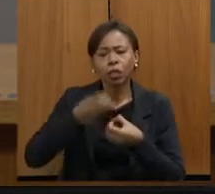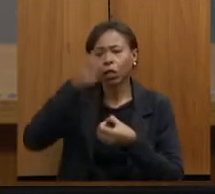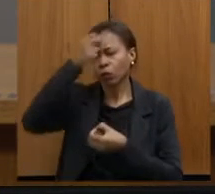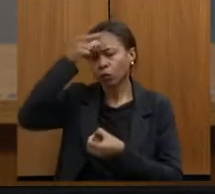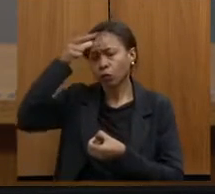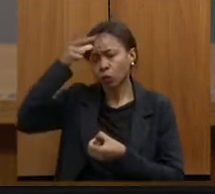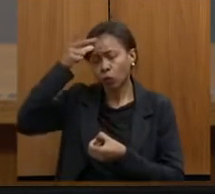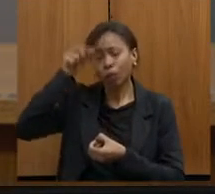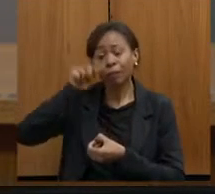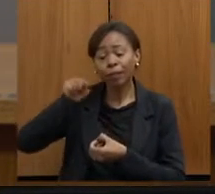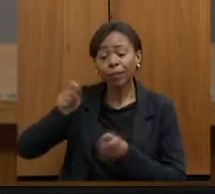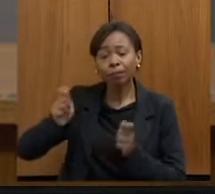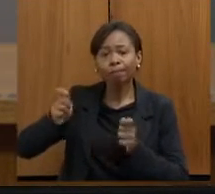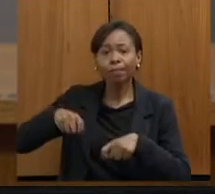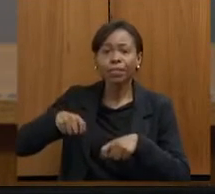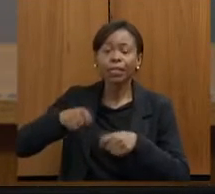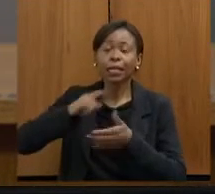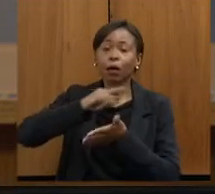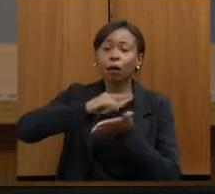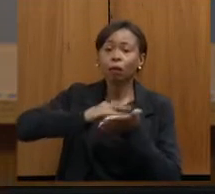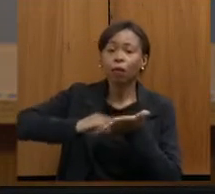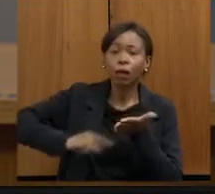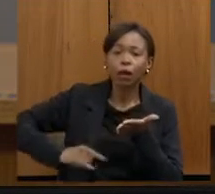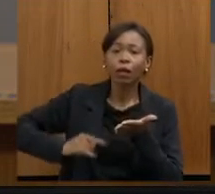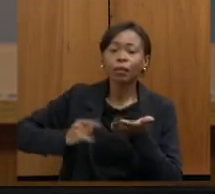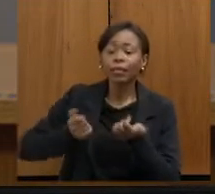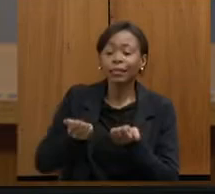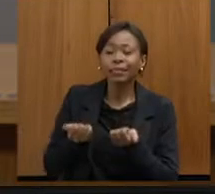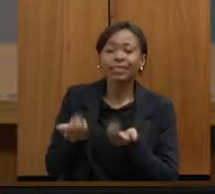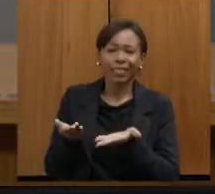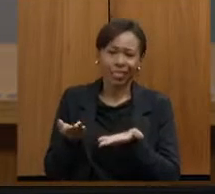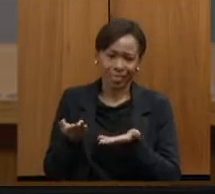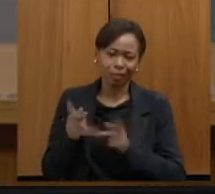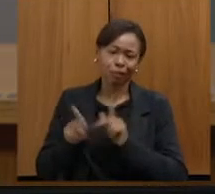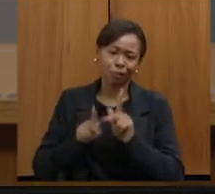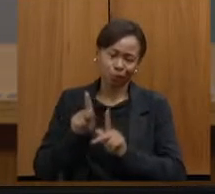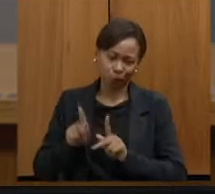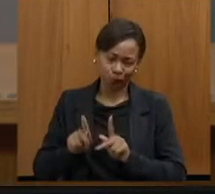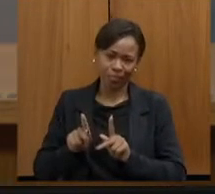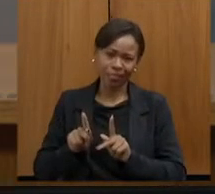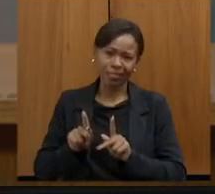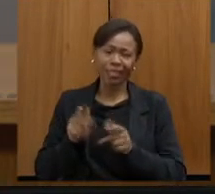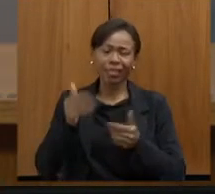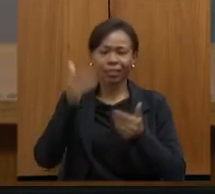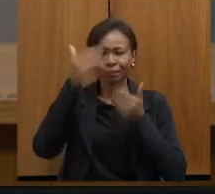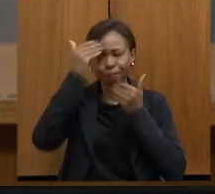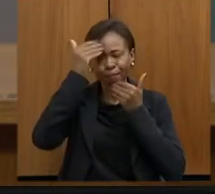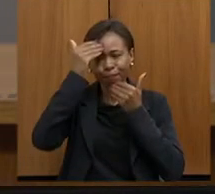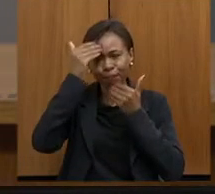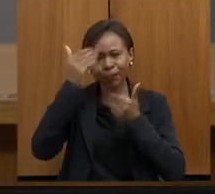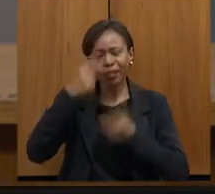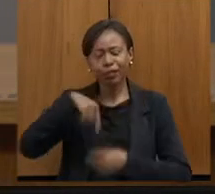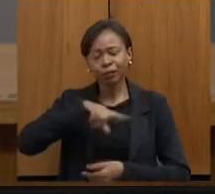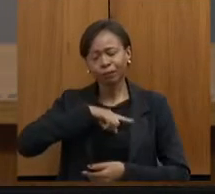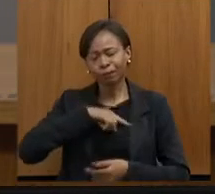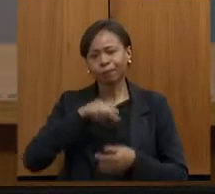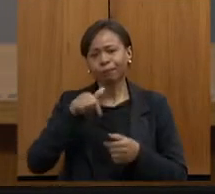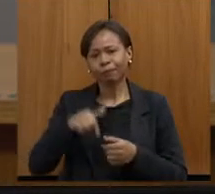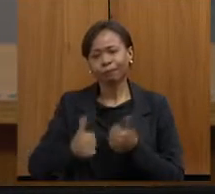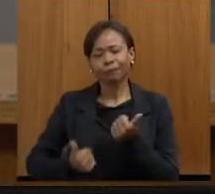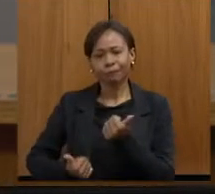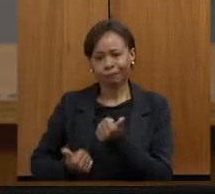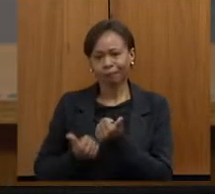entregar lá na ponta a regularização fundiária. Então, deputada, muito obrigado. A gente fica aqui à disposição para contribuir nas